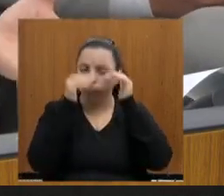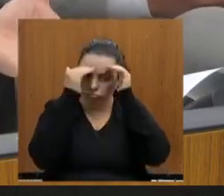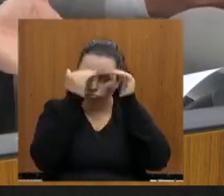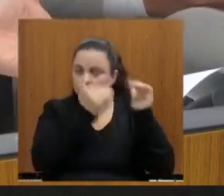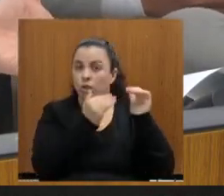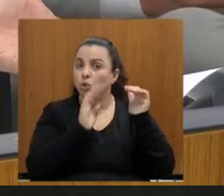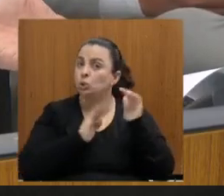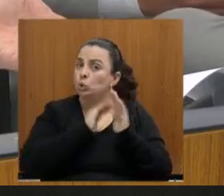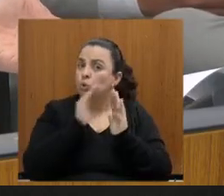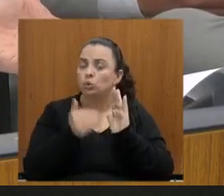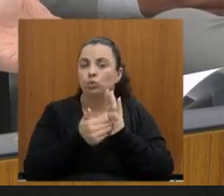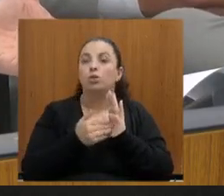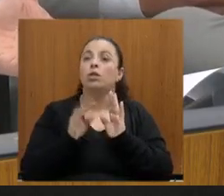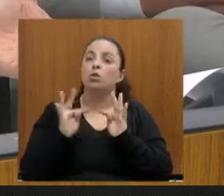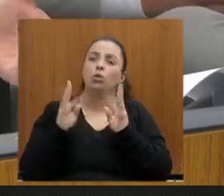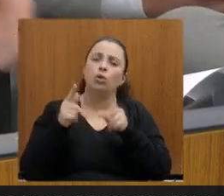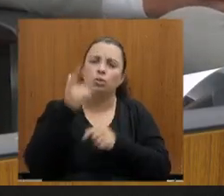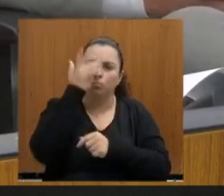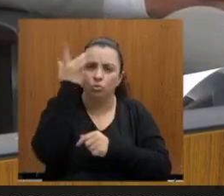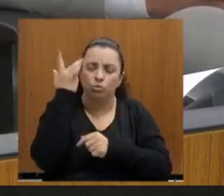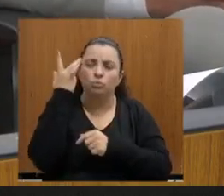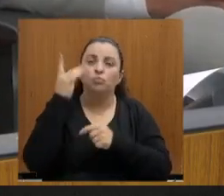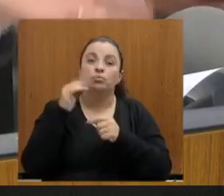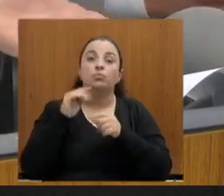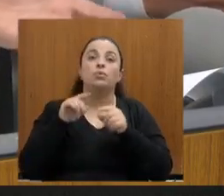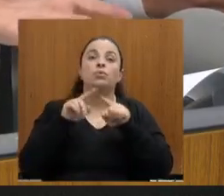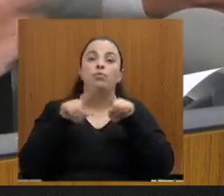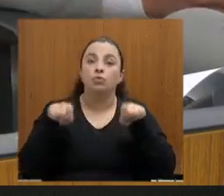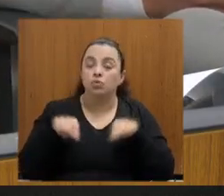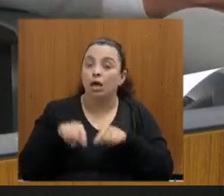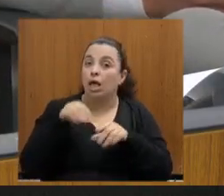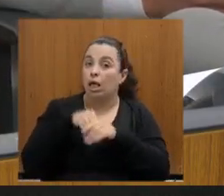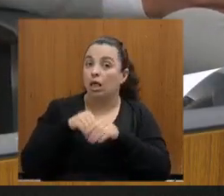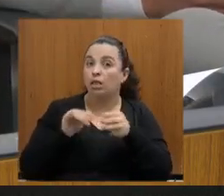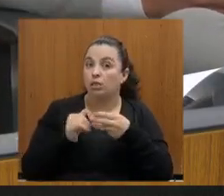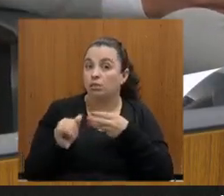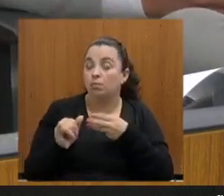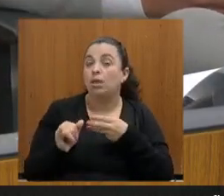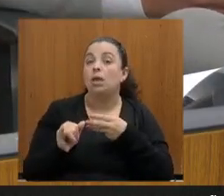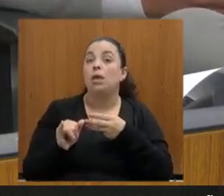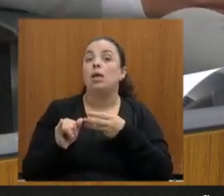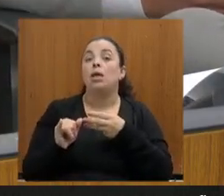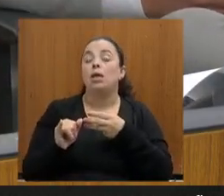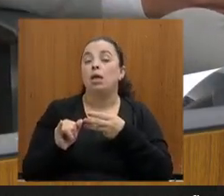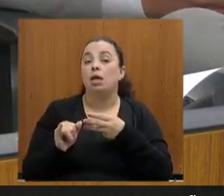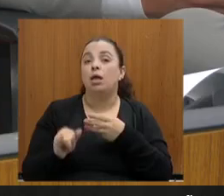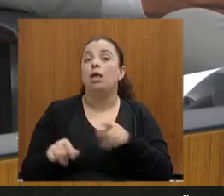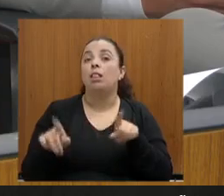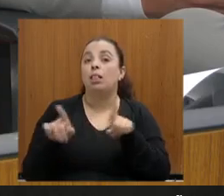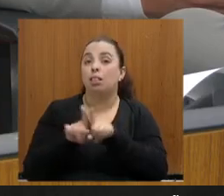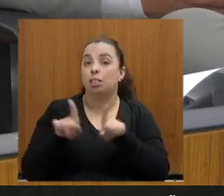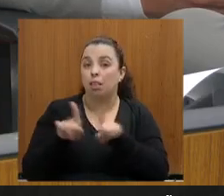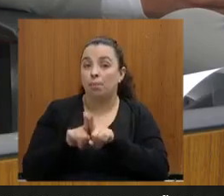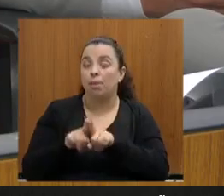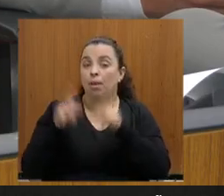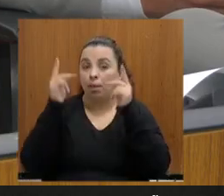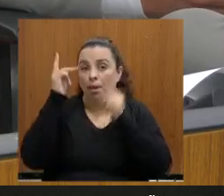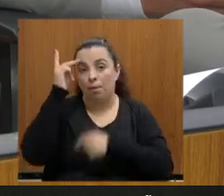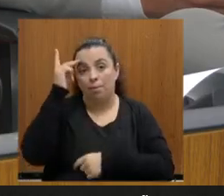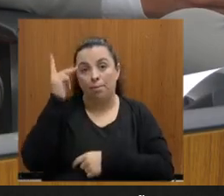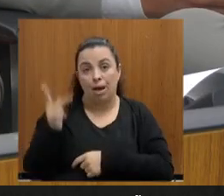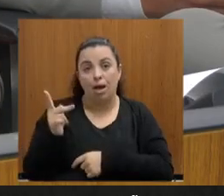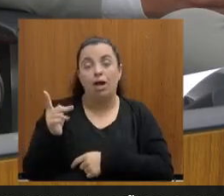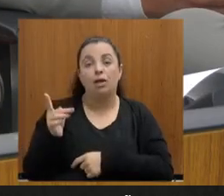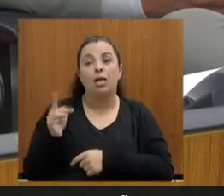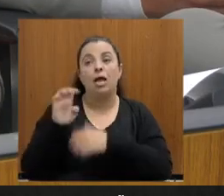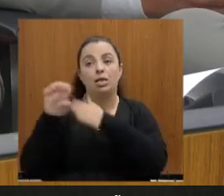para o corpo de colaboradores da Cemig como sobretudo né É para a mão de